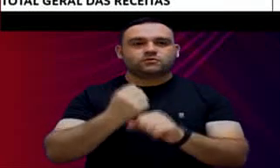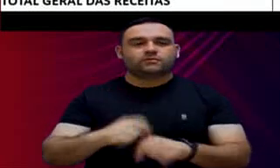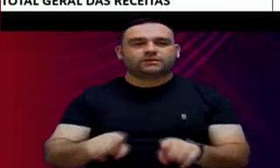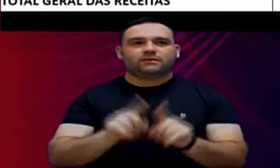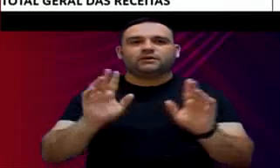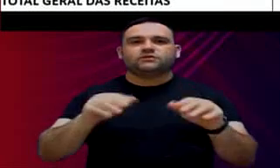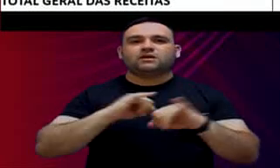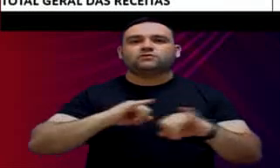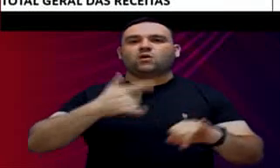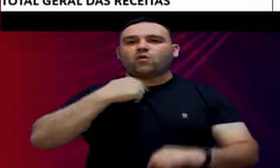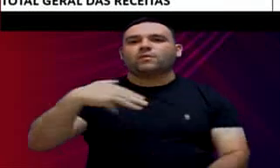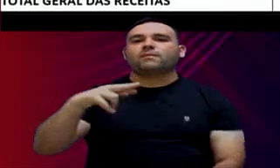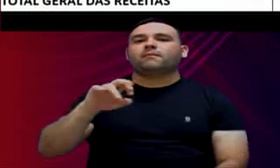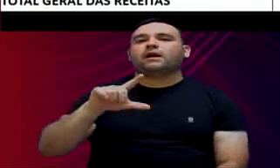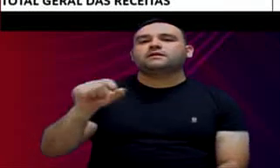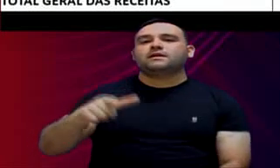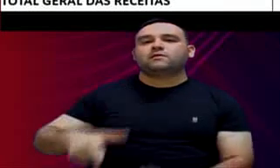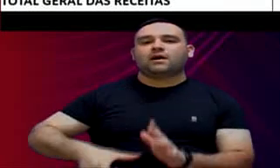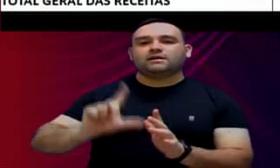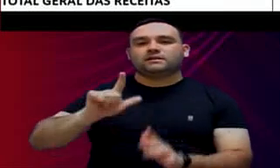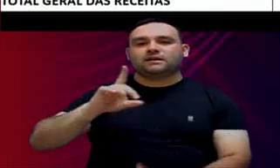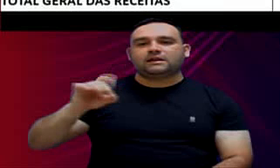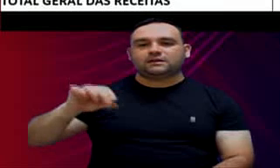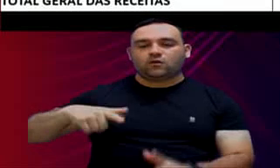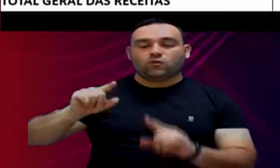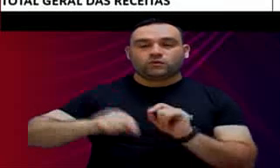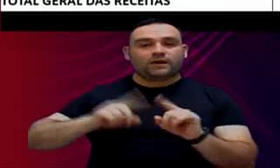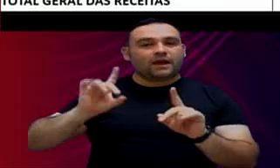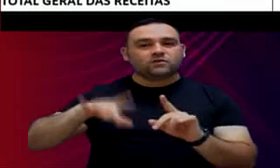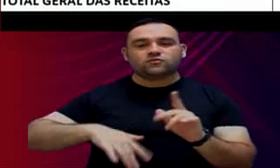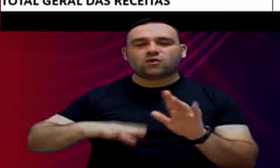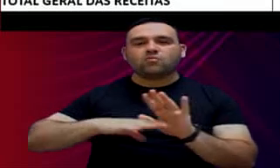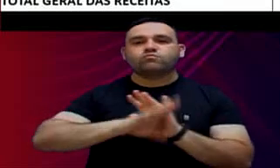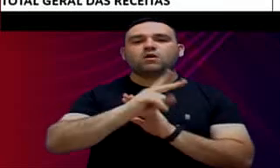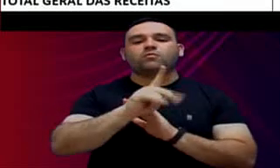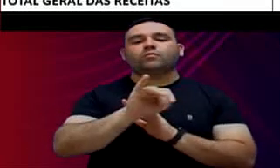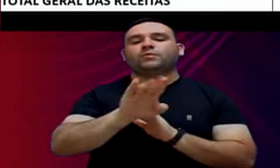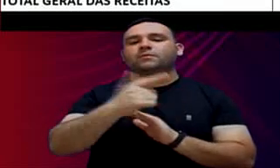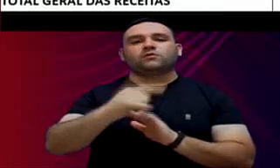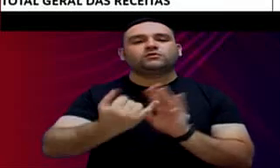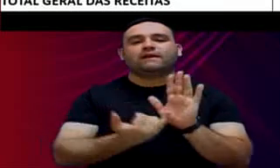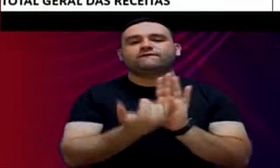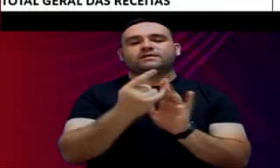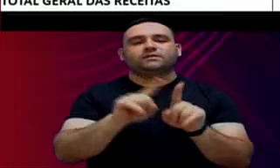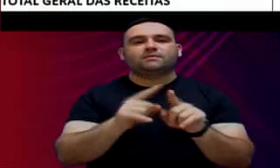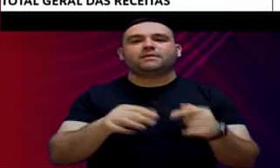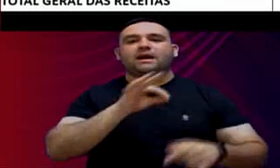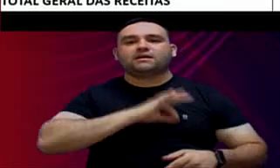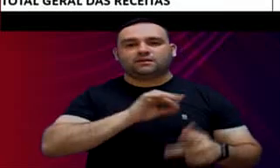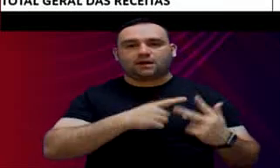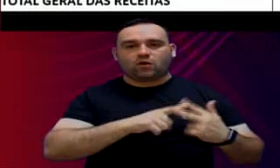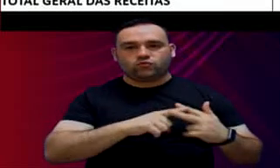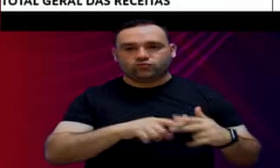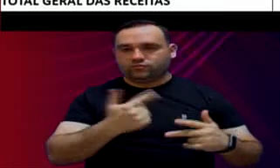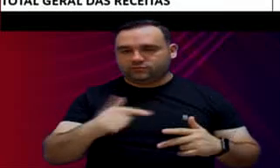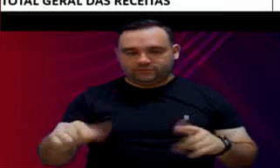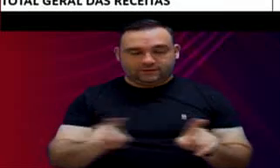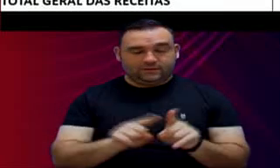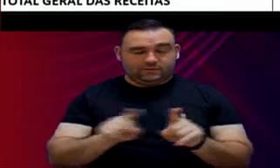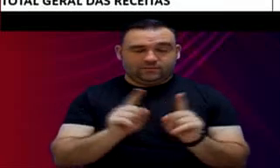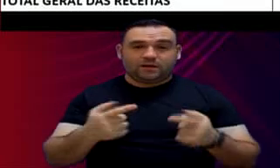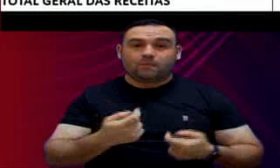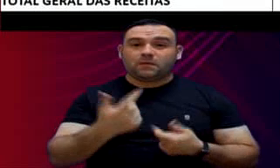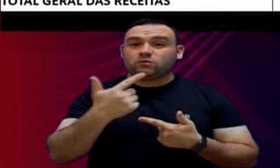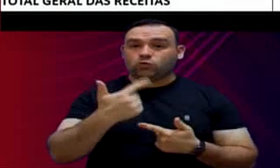já declarada pelo Marcelo revelado nesse momento da LDO que é simplesmente crescimento do PIB não tem inflação nem reajuste do Servidor receita